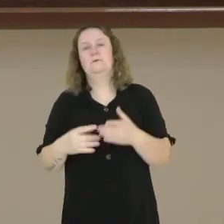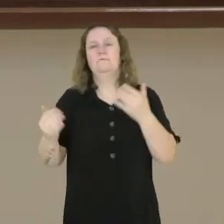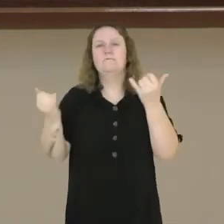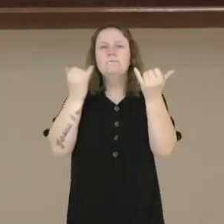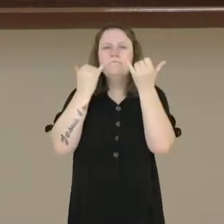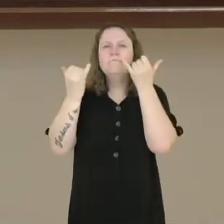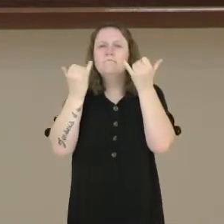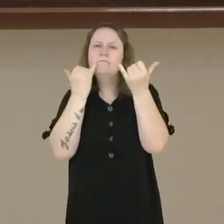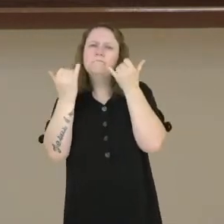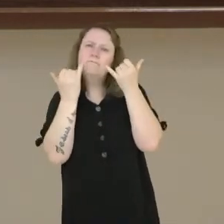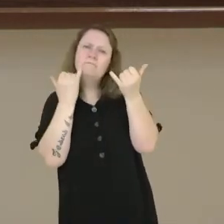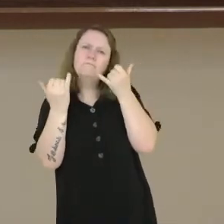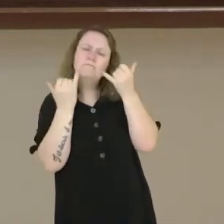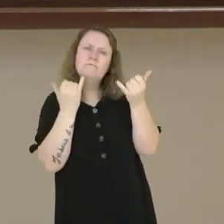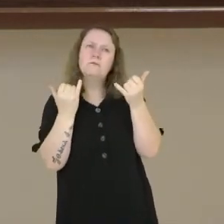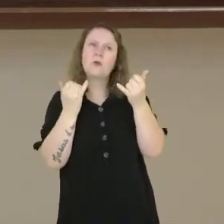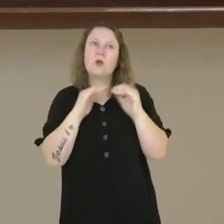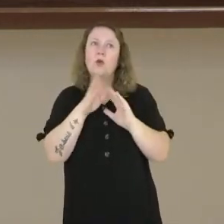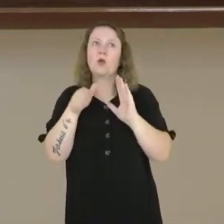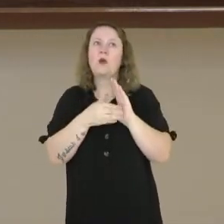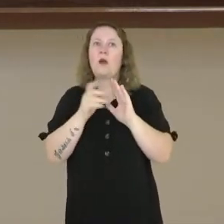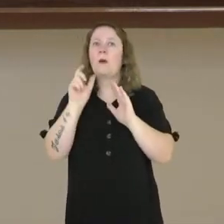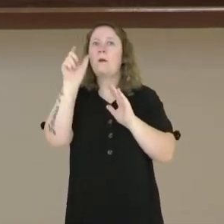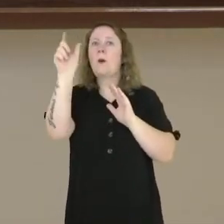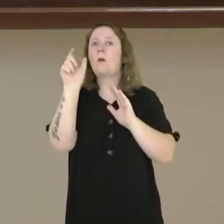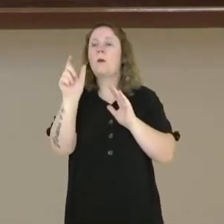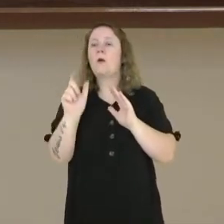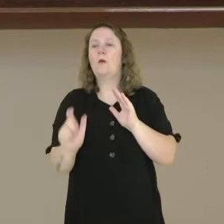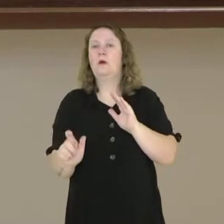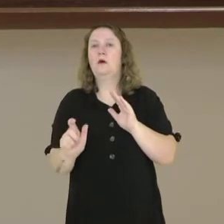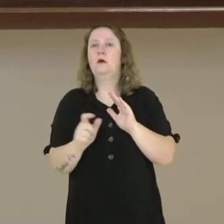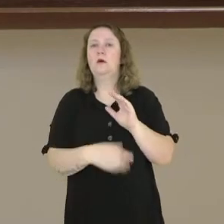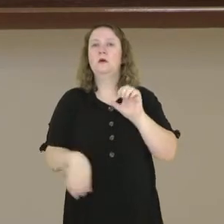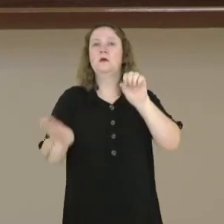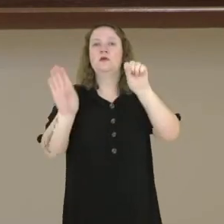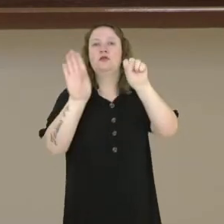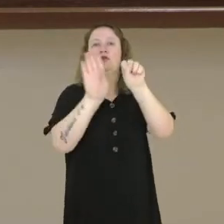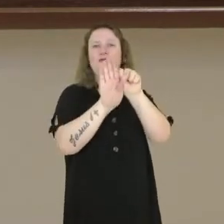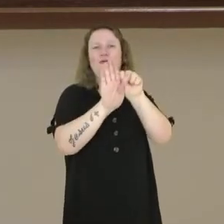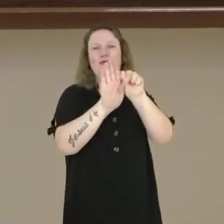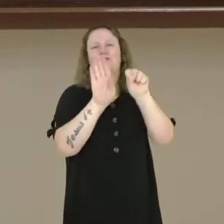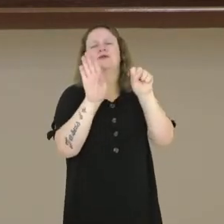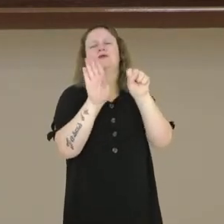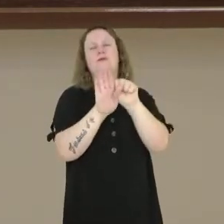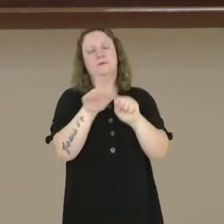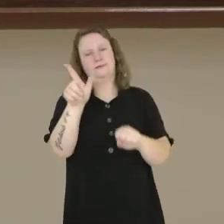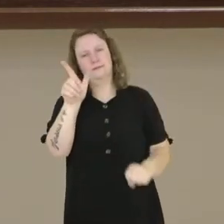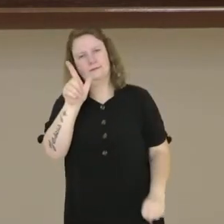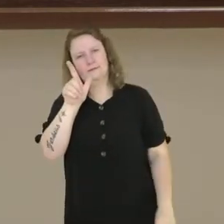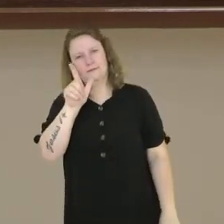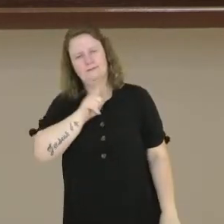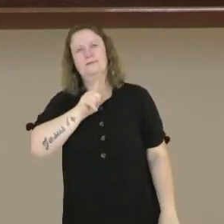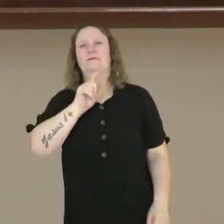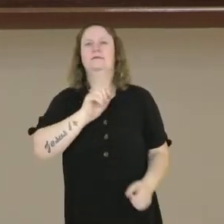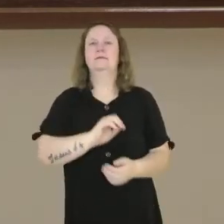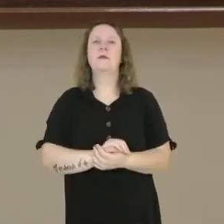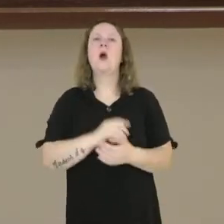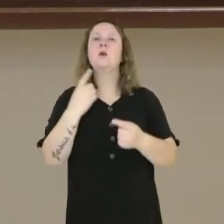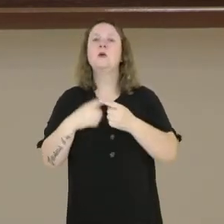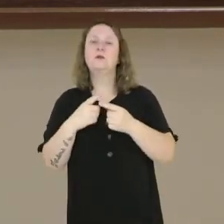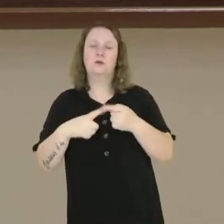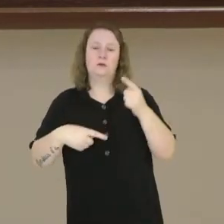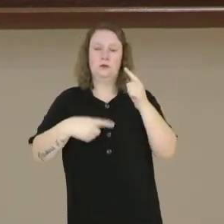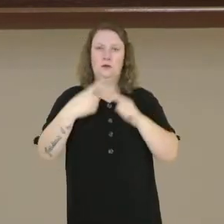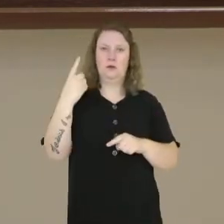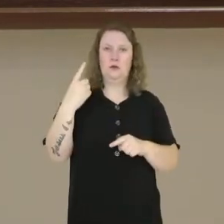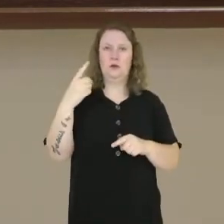informações. Tudo que foi destacado aqui tem valor de substantivo, porque no primeiro tem valor de aposto, depois tem